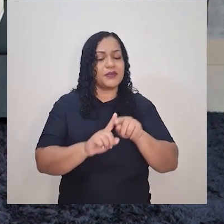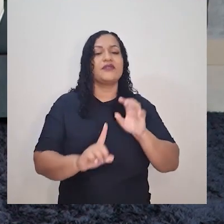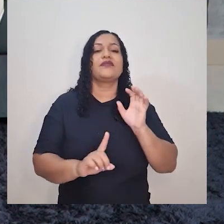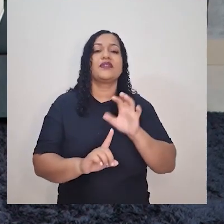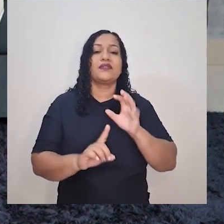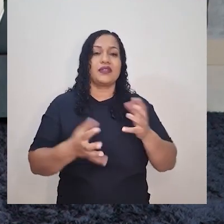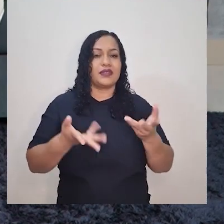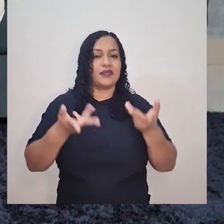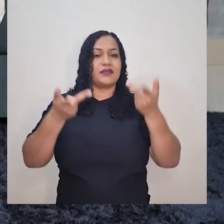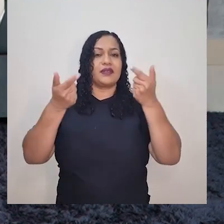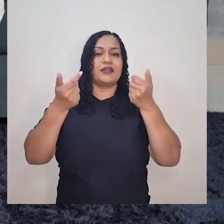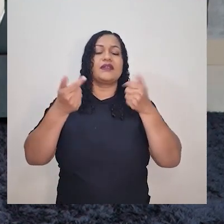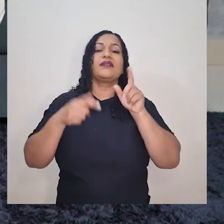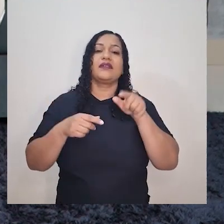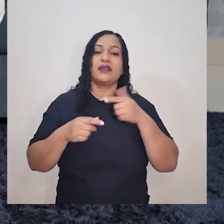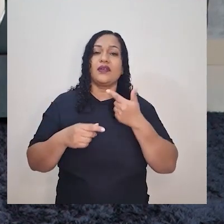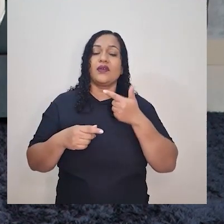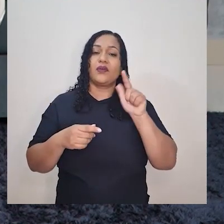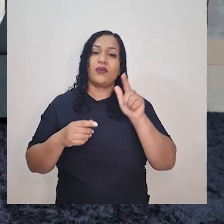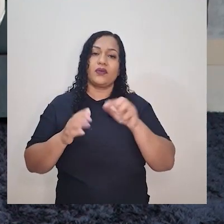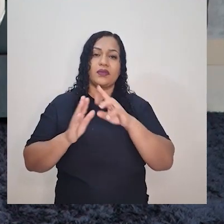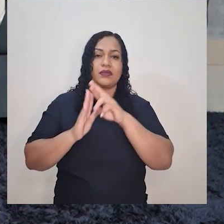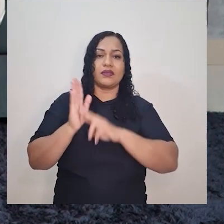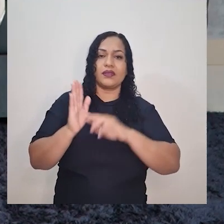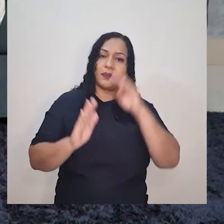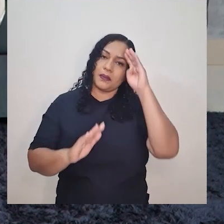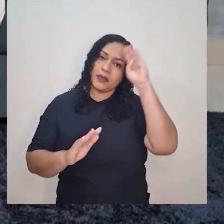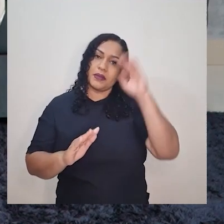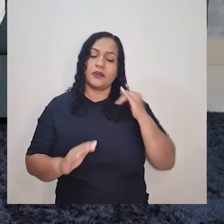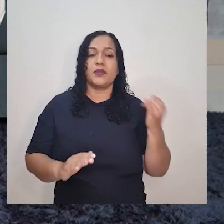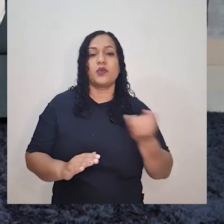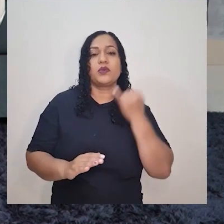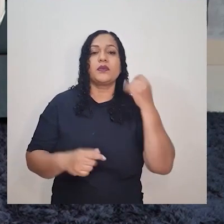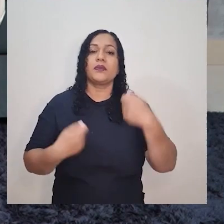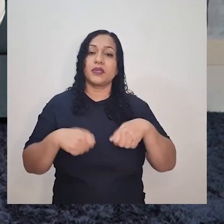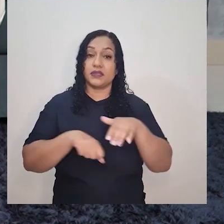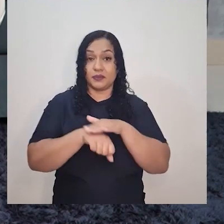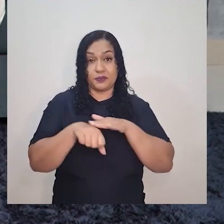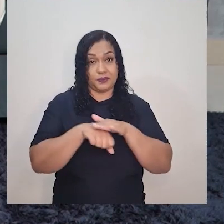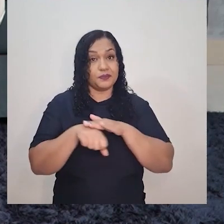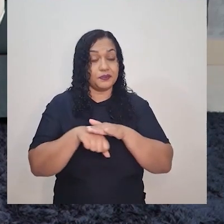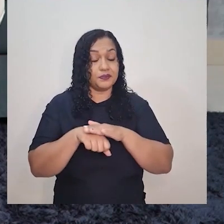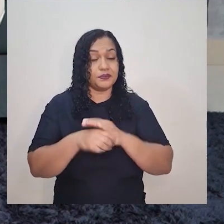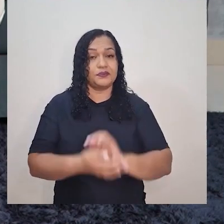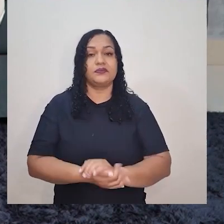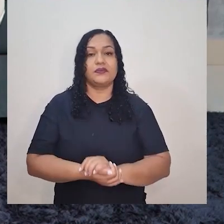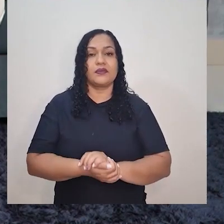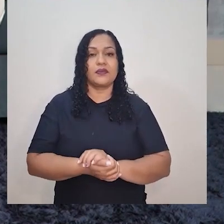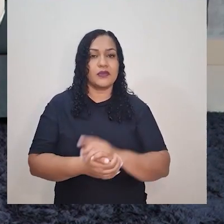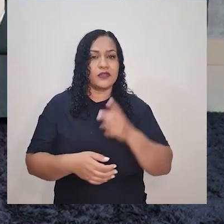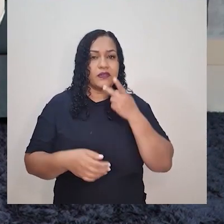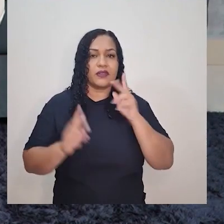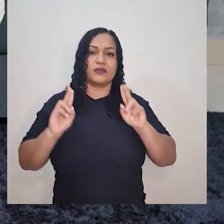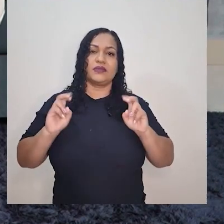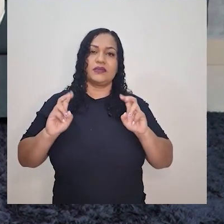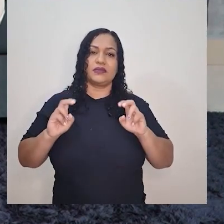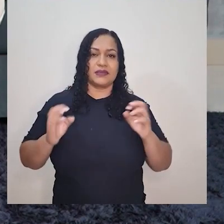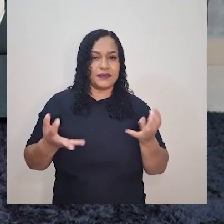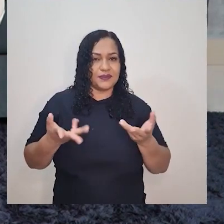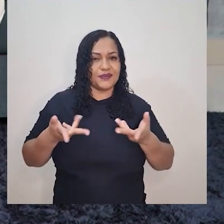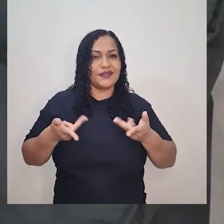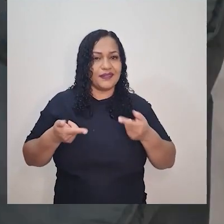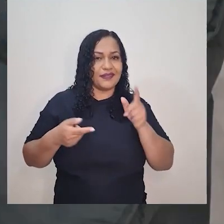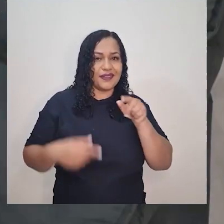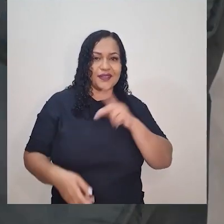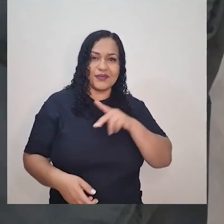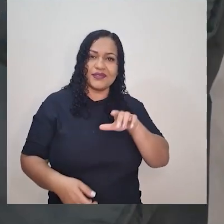é um outro princípio, né, importante que nós precisamos conversar. Quando falamos em qualidade, né, professora